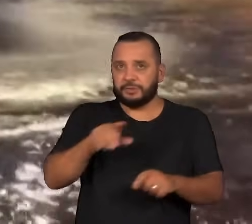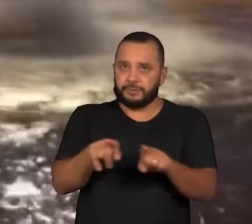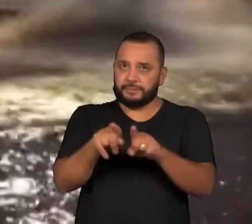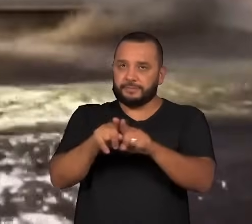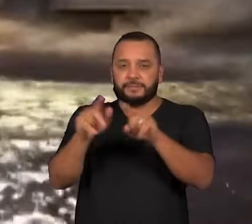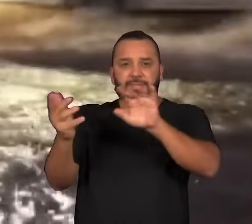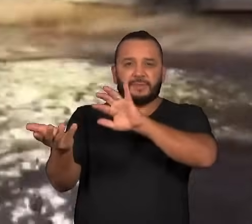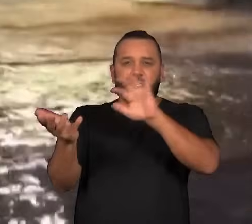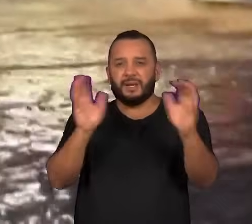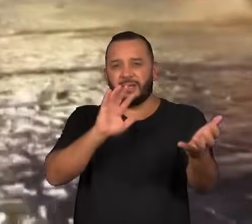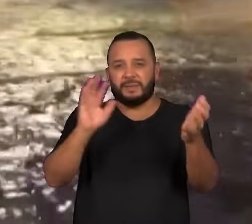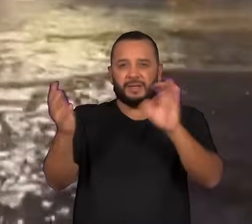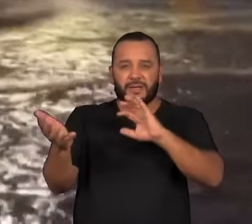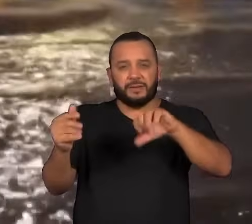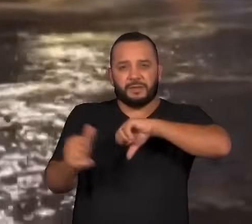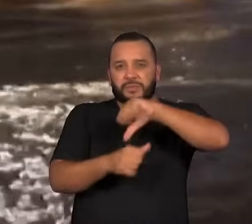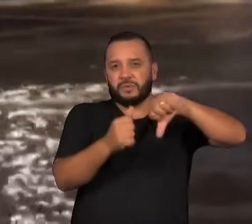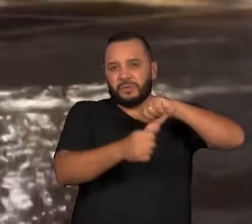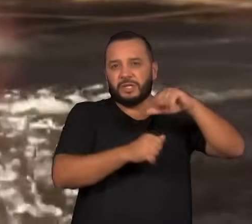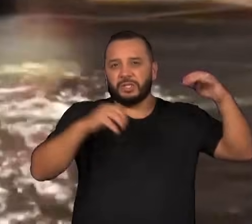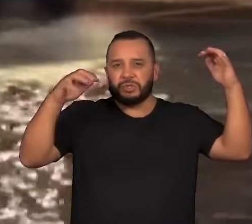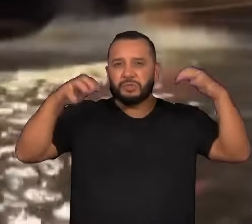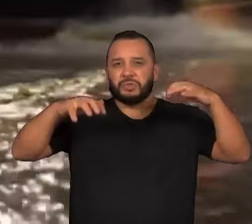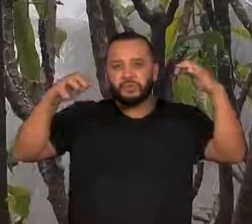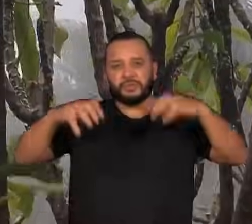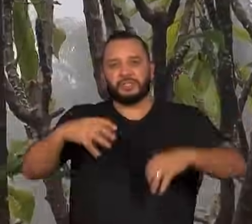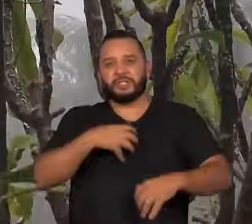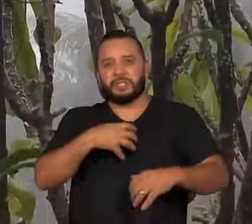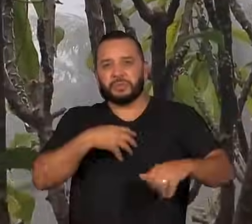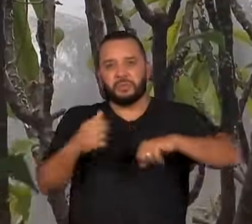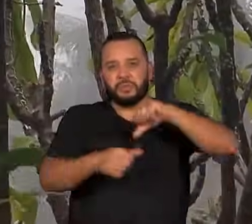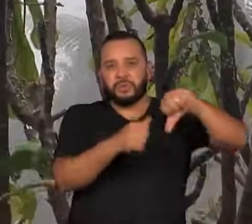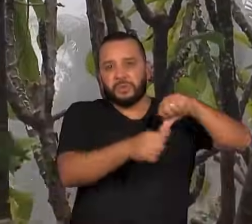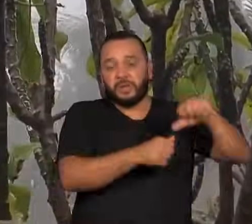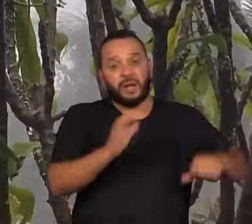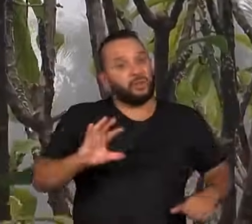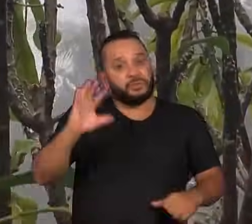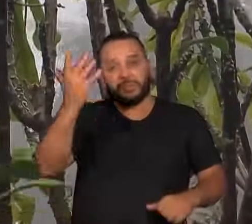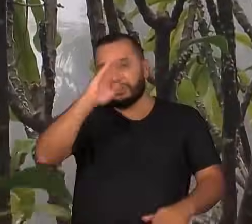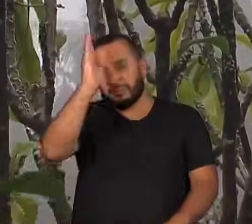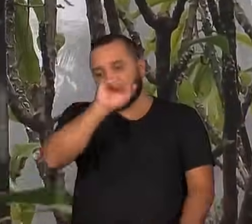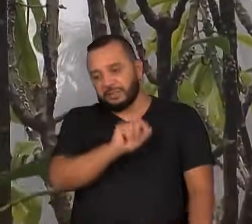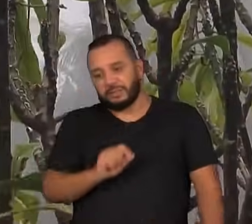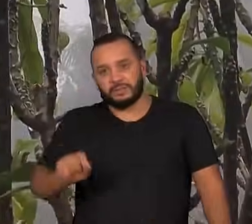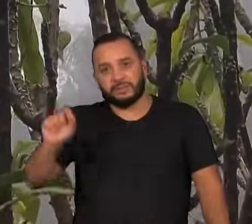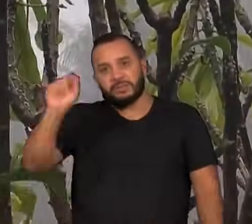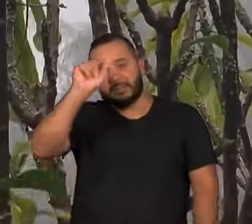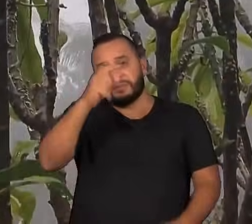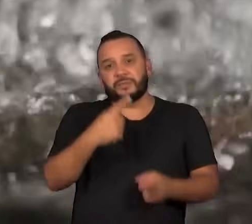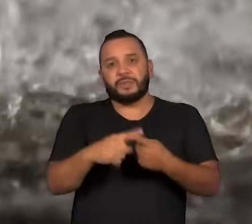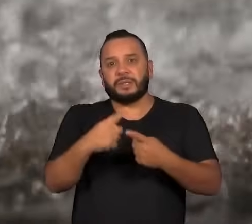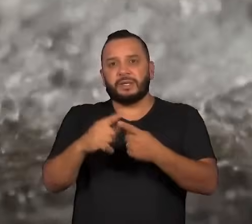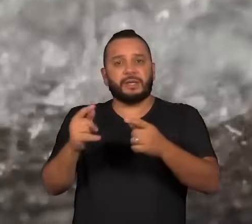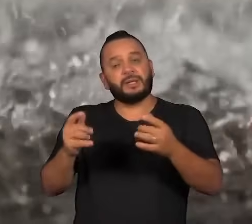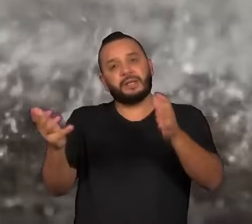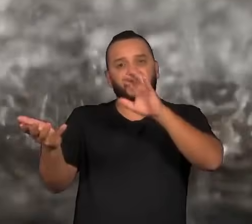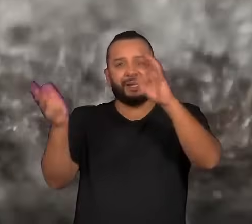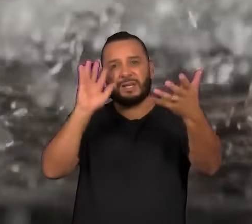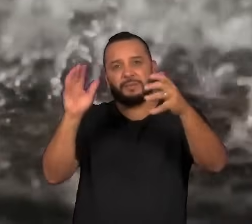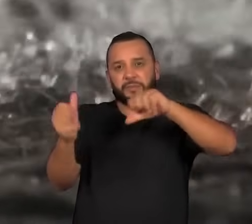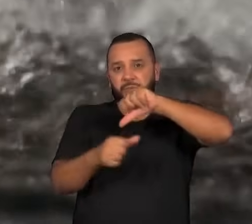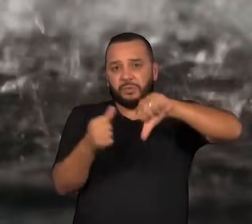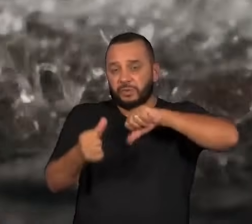mudanças no volume de chuvas em todas as regiões, o que já ocorre por conta das mudanças climáticas e deve